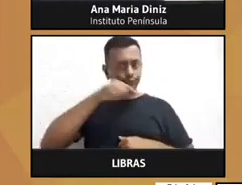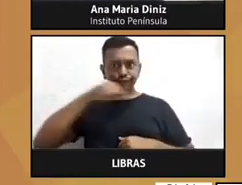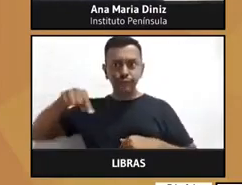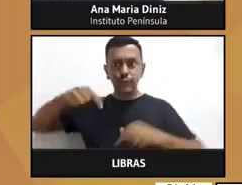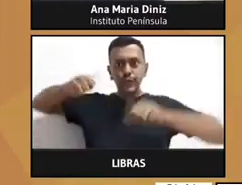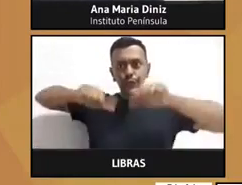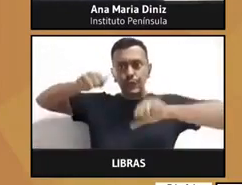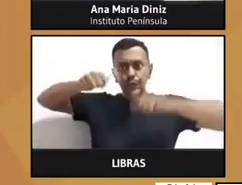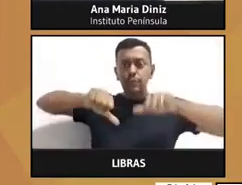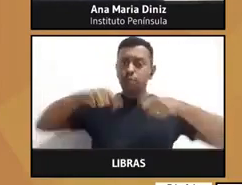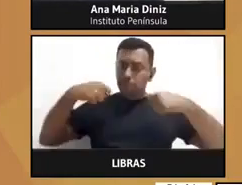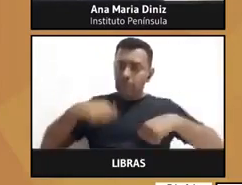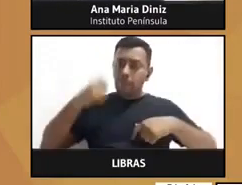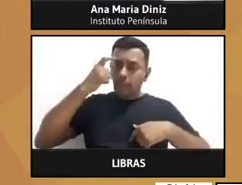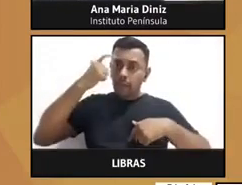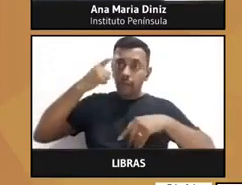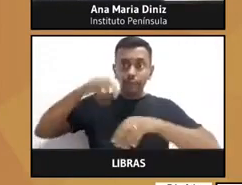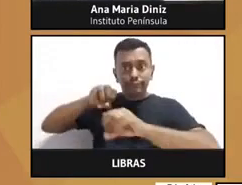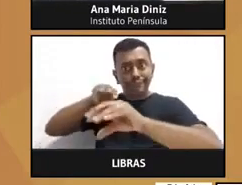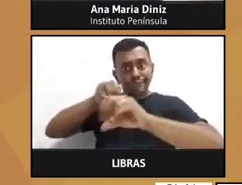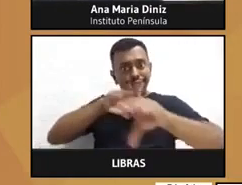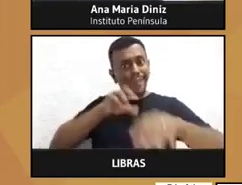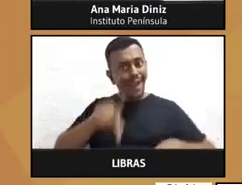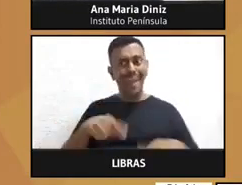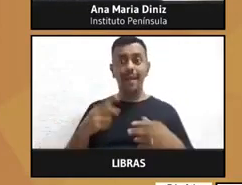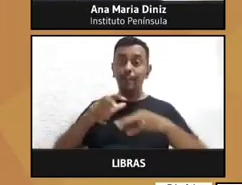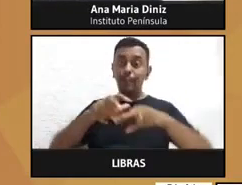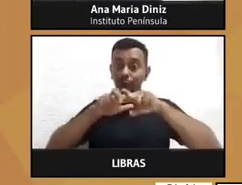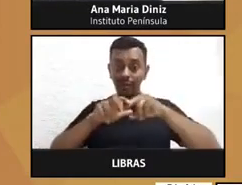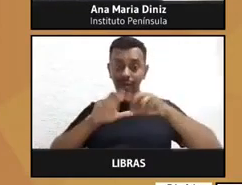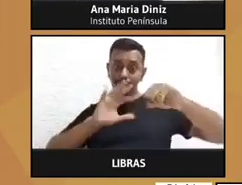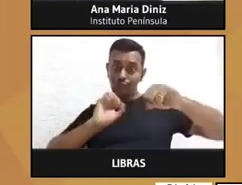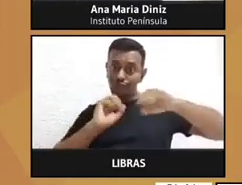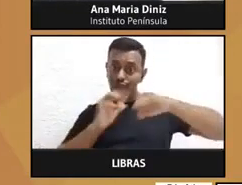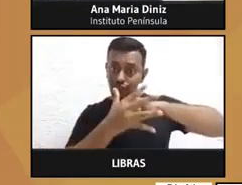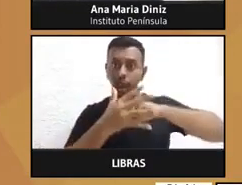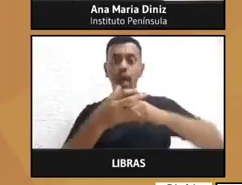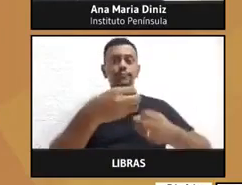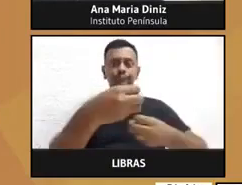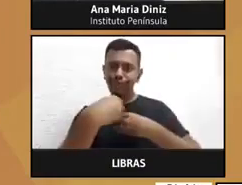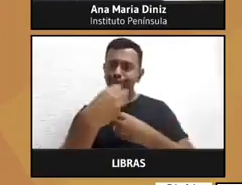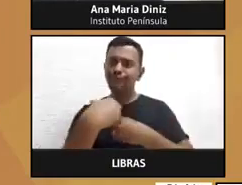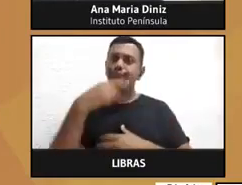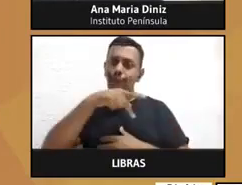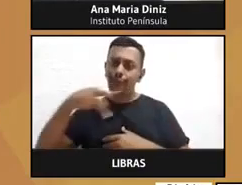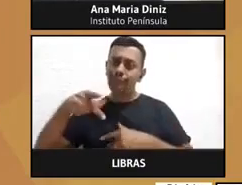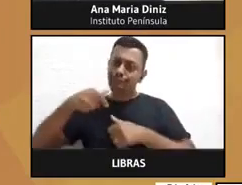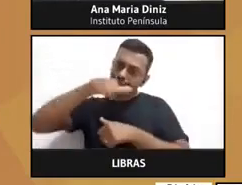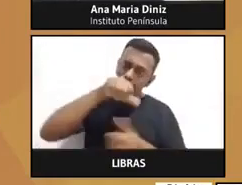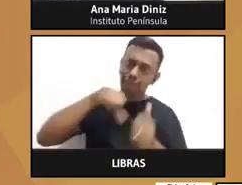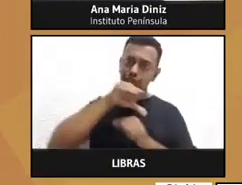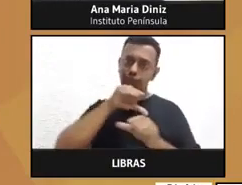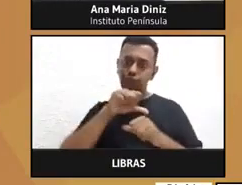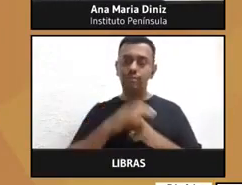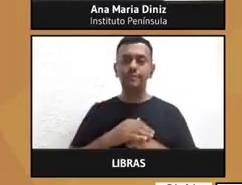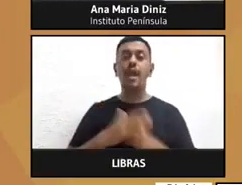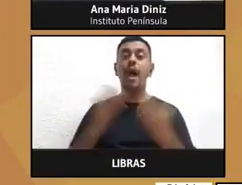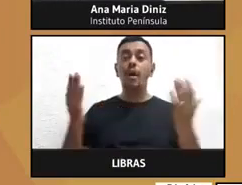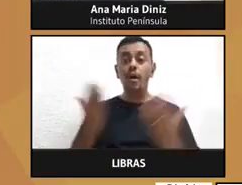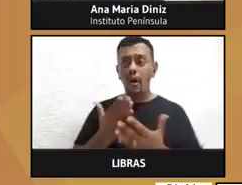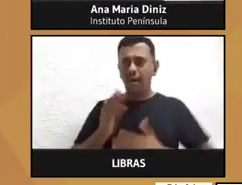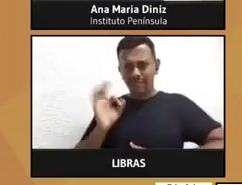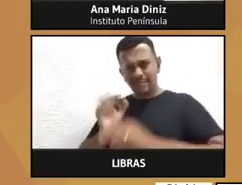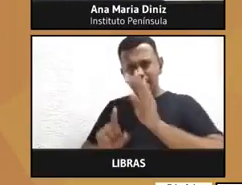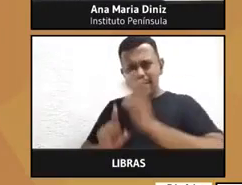é um resultado da crise também. Uma outra pergunta sobre a evasão escolar.